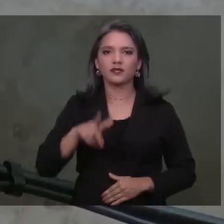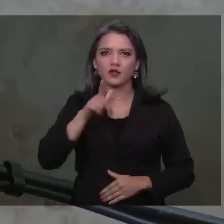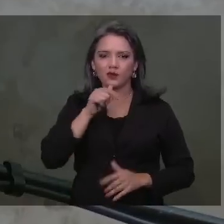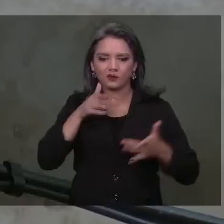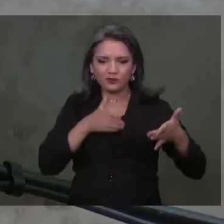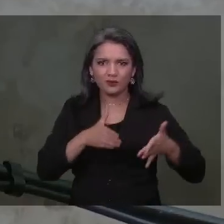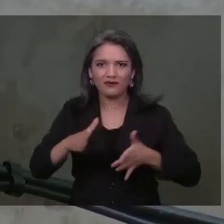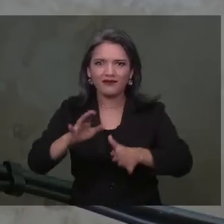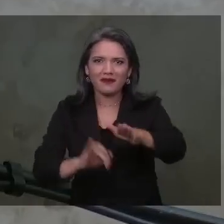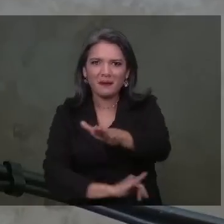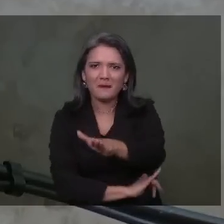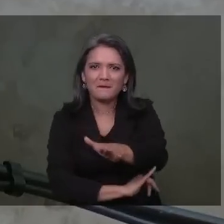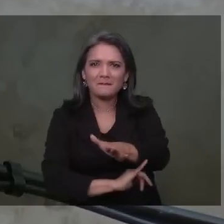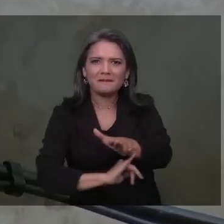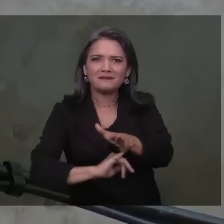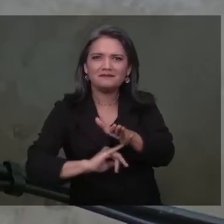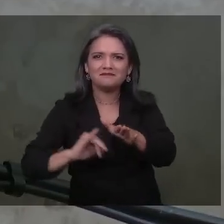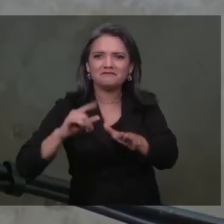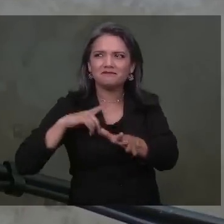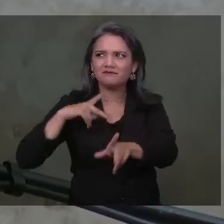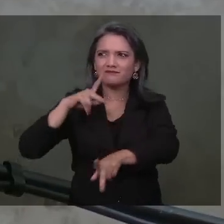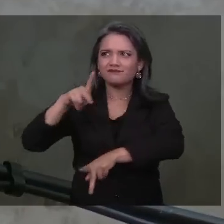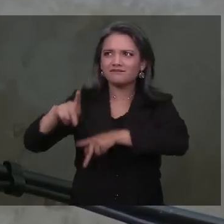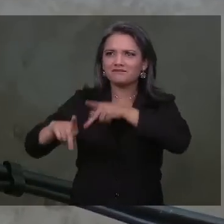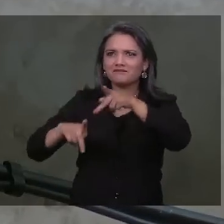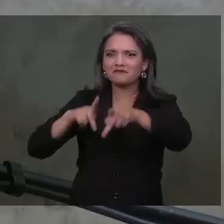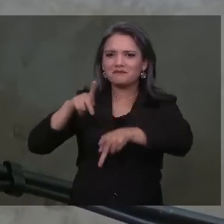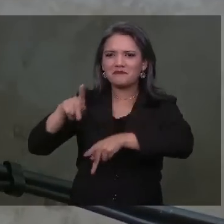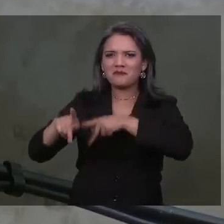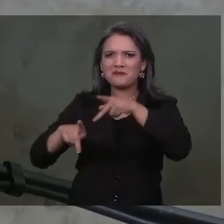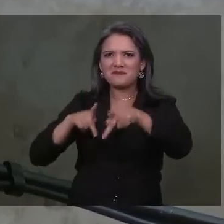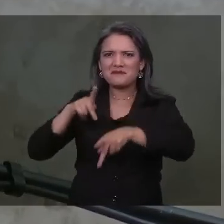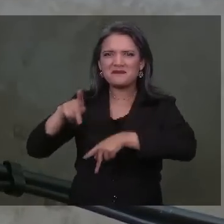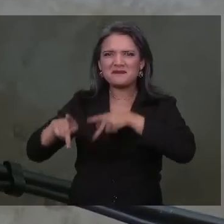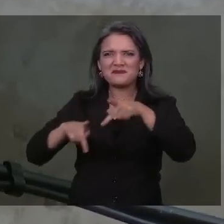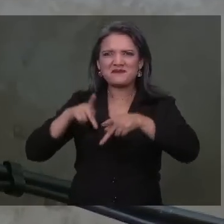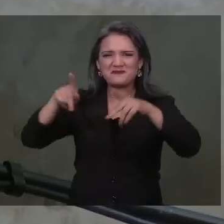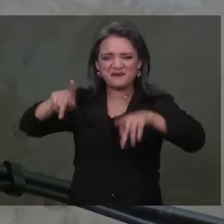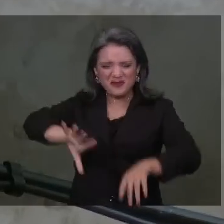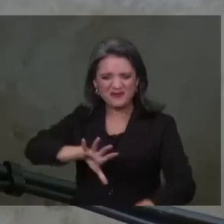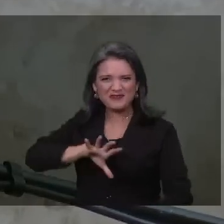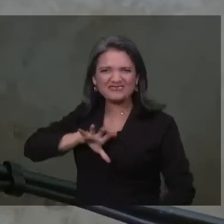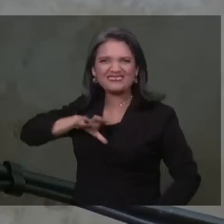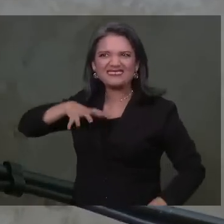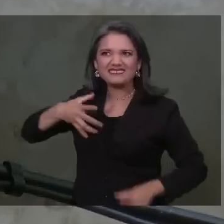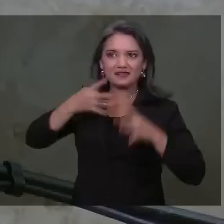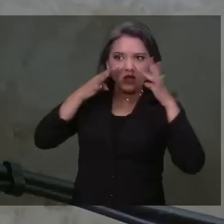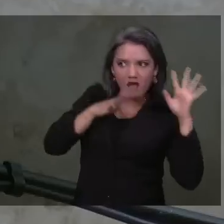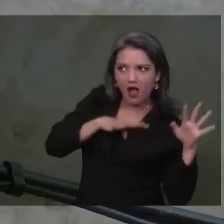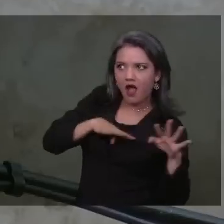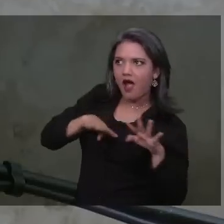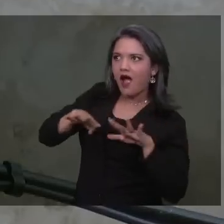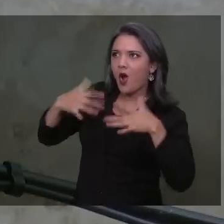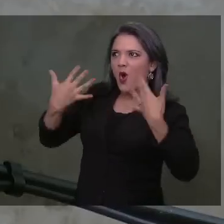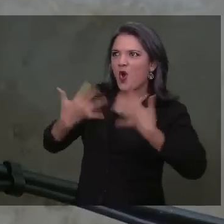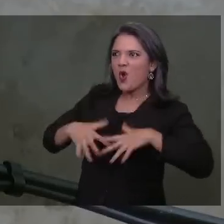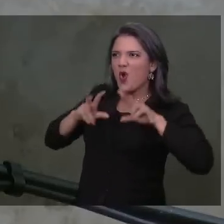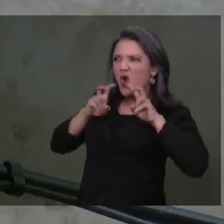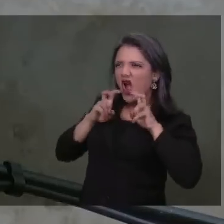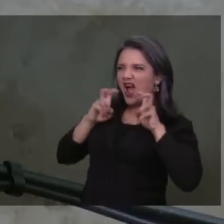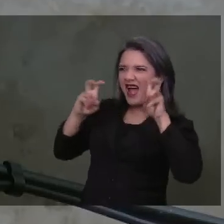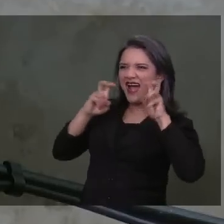Ouviram do Ipiranga as margens plácidas de um povo heróico brado